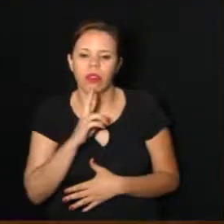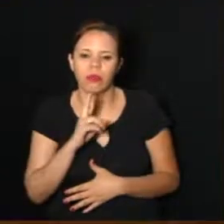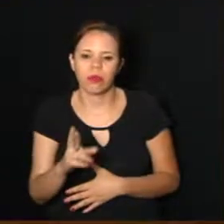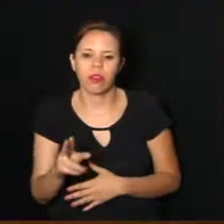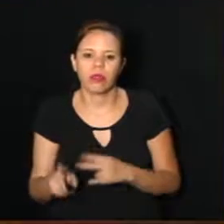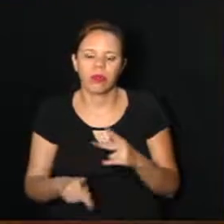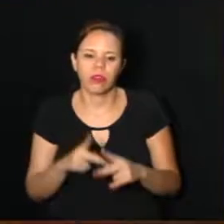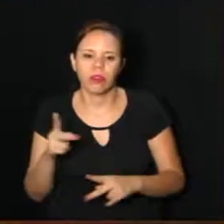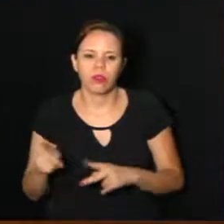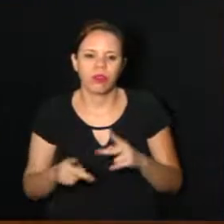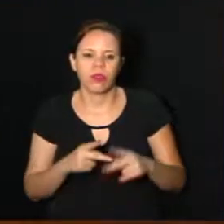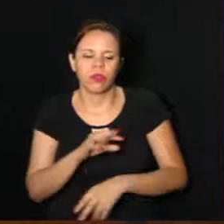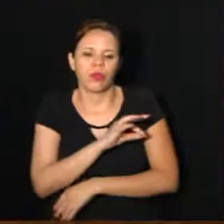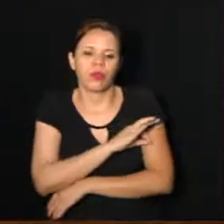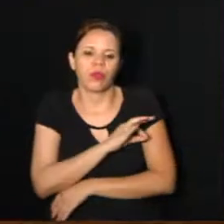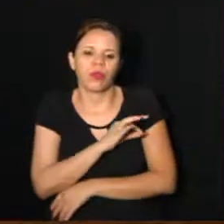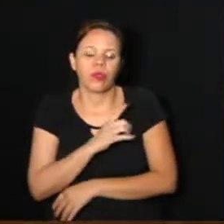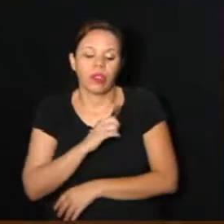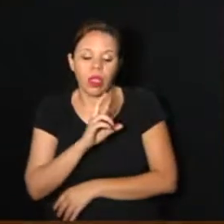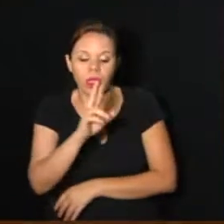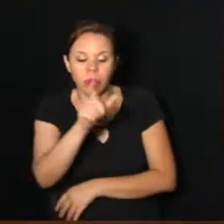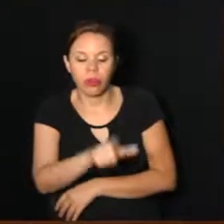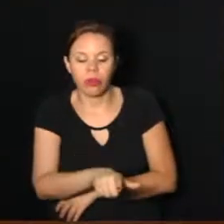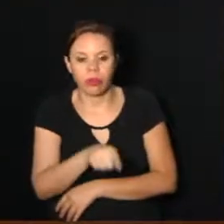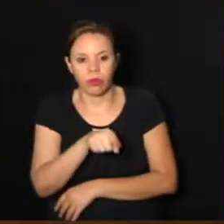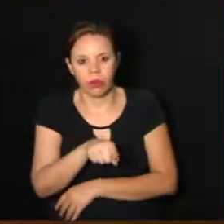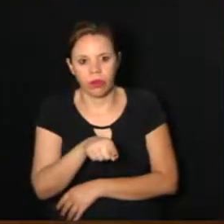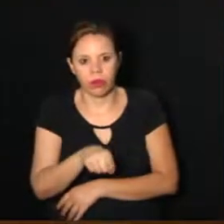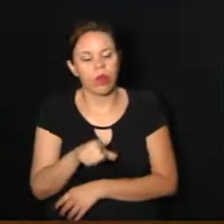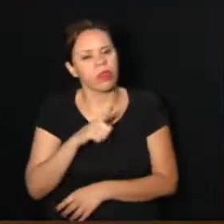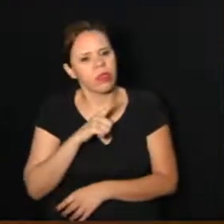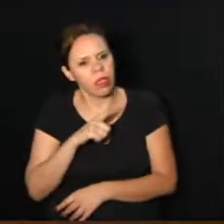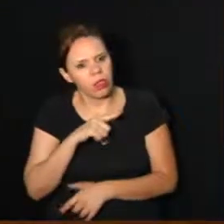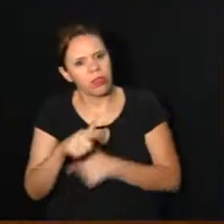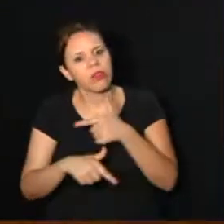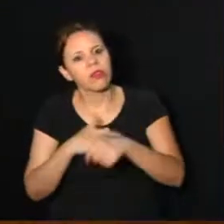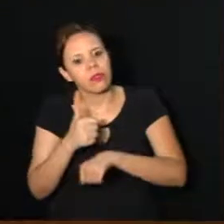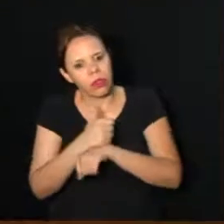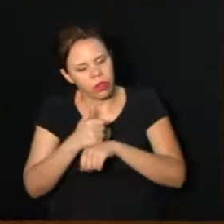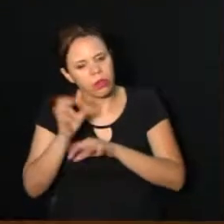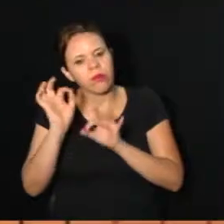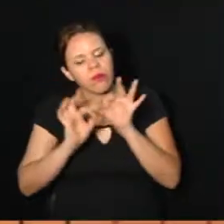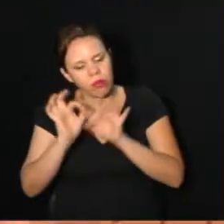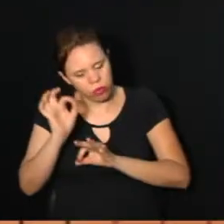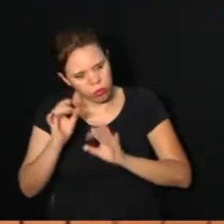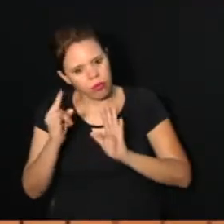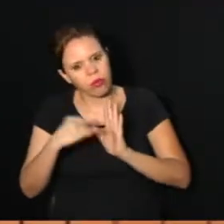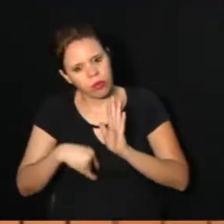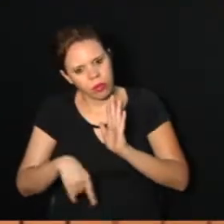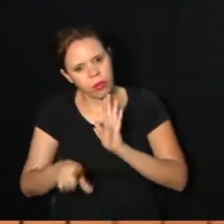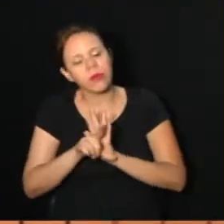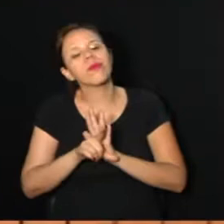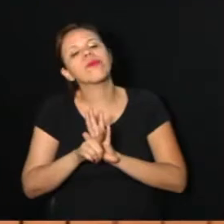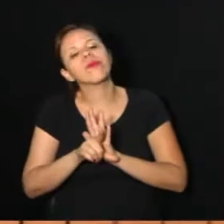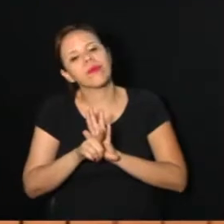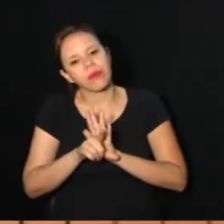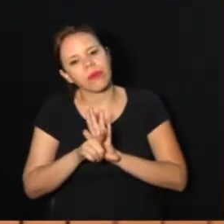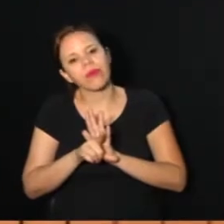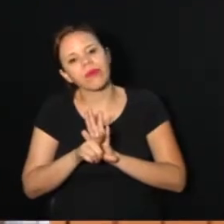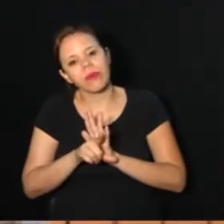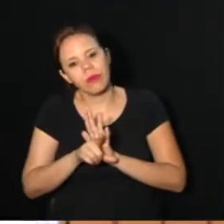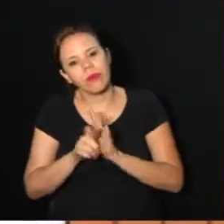que o poder público dá àquele cidadão em razão dele ter a sua atividade regularizada. Então, essa lei vem